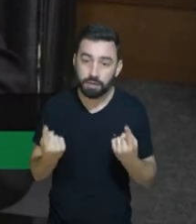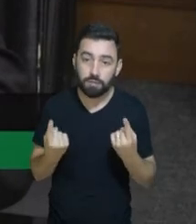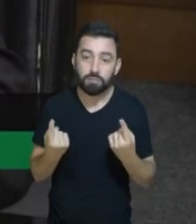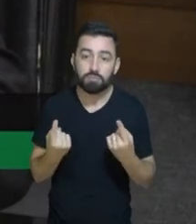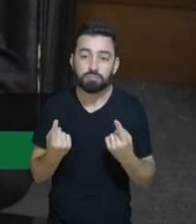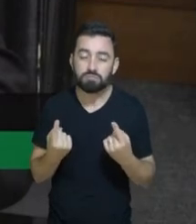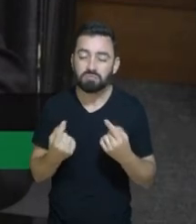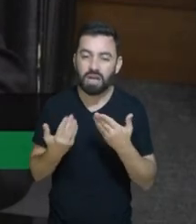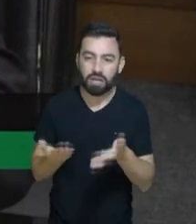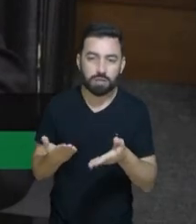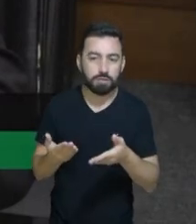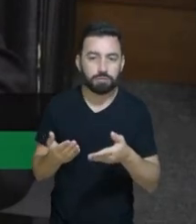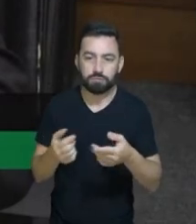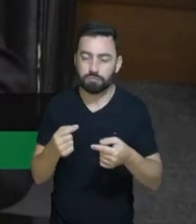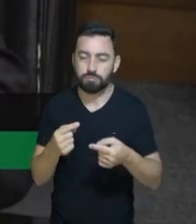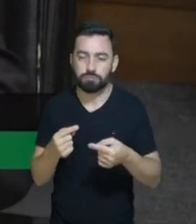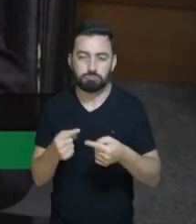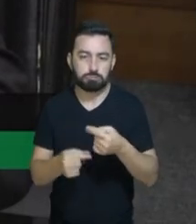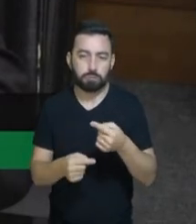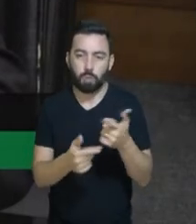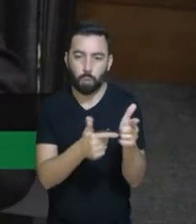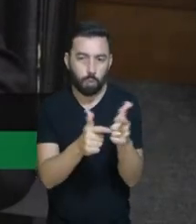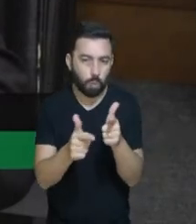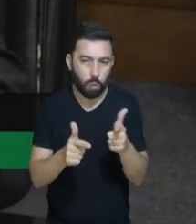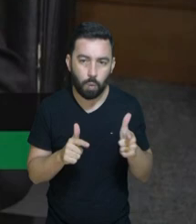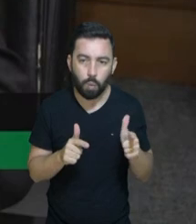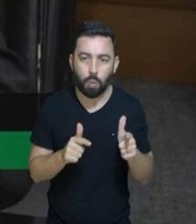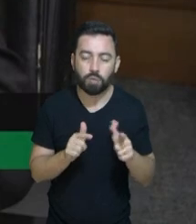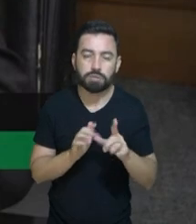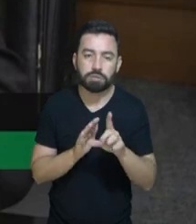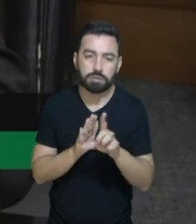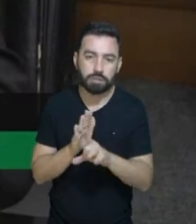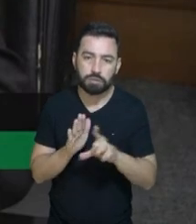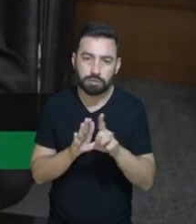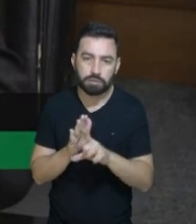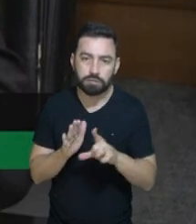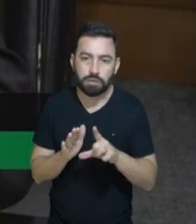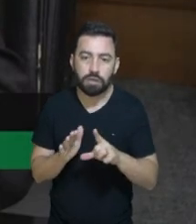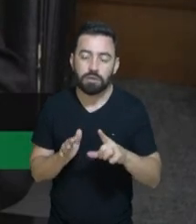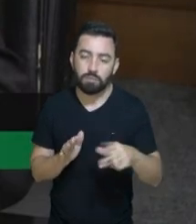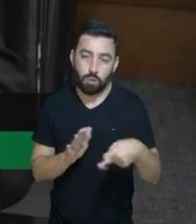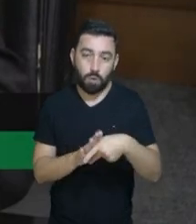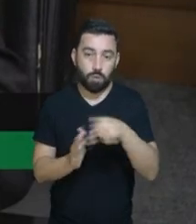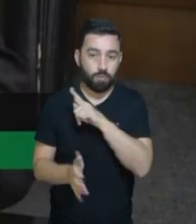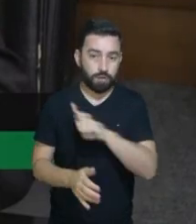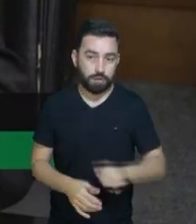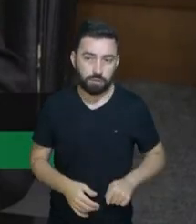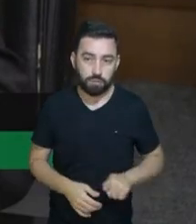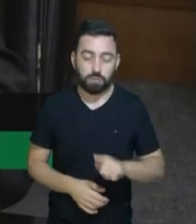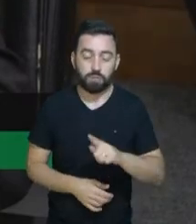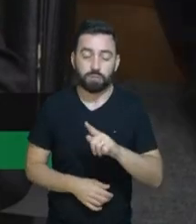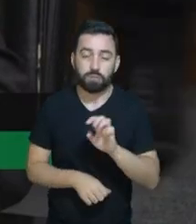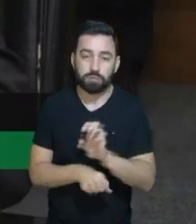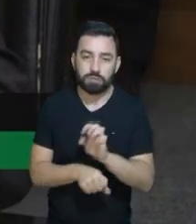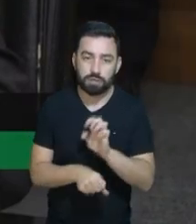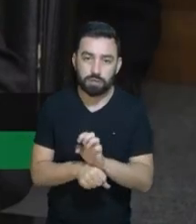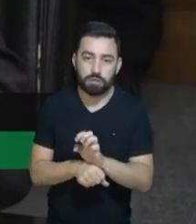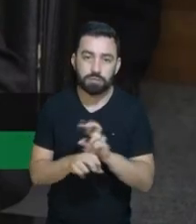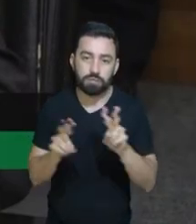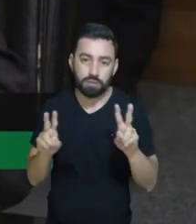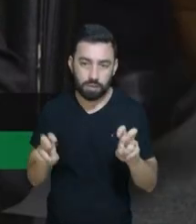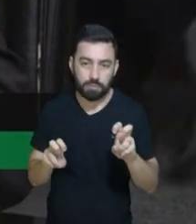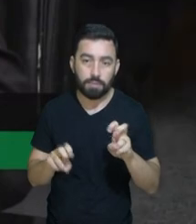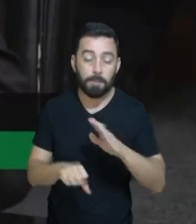ordinária não estando rolada entre aquelas cuja iniciativa Legislativa é privativa do governador do Estado tratando-se de matéria cuja